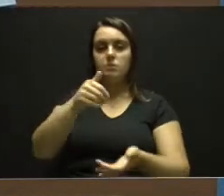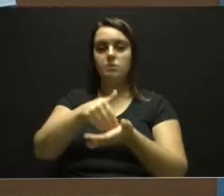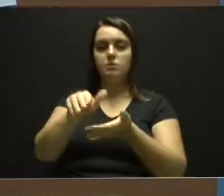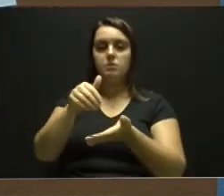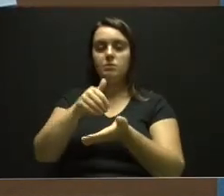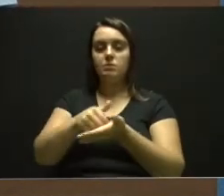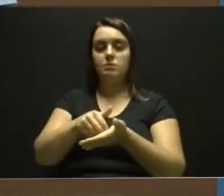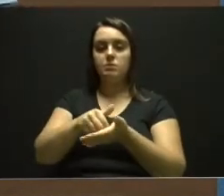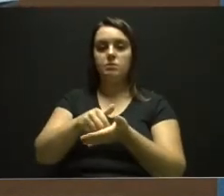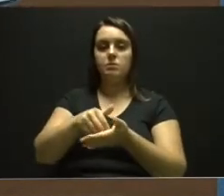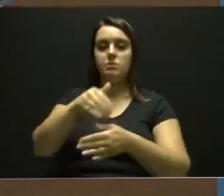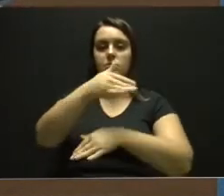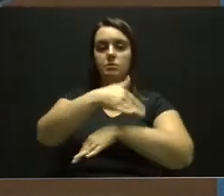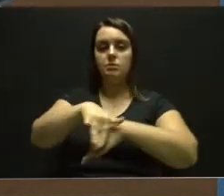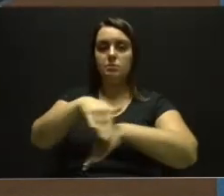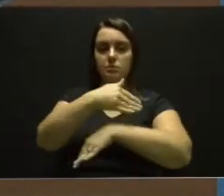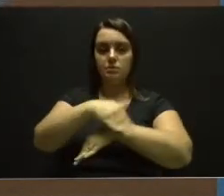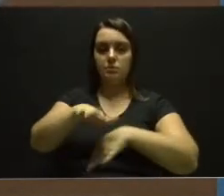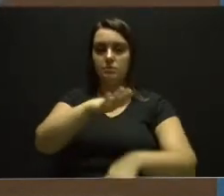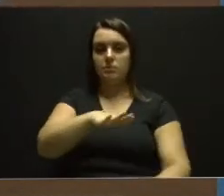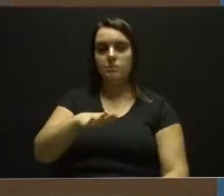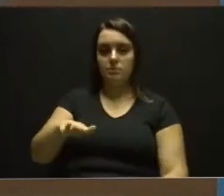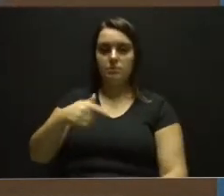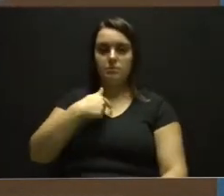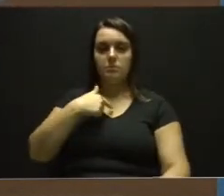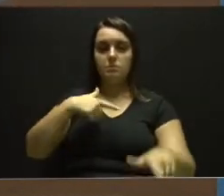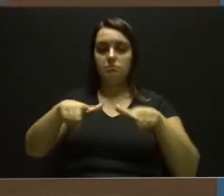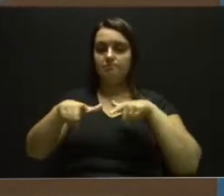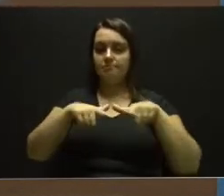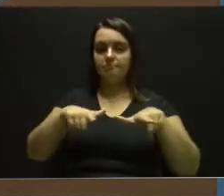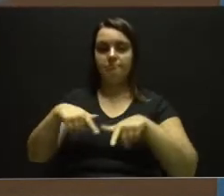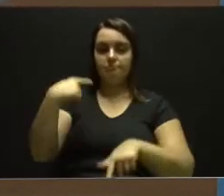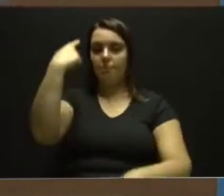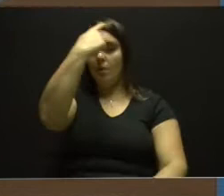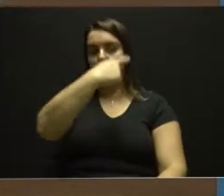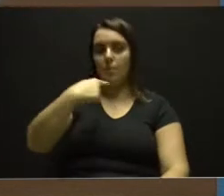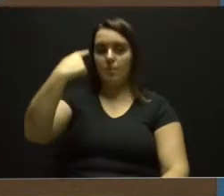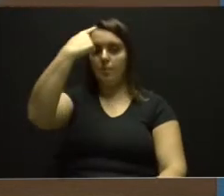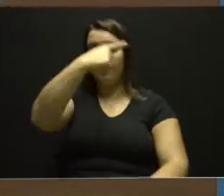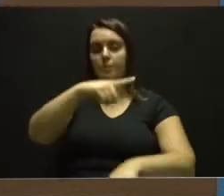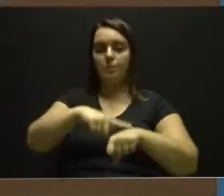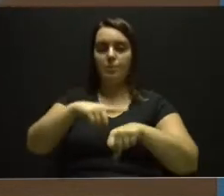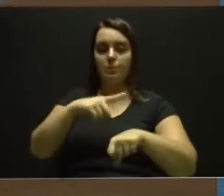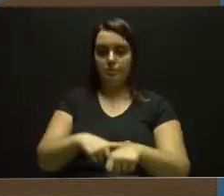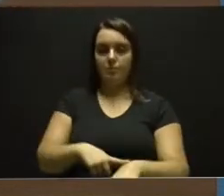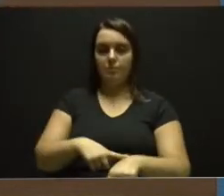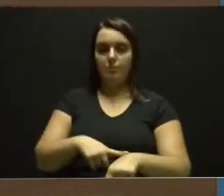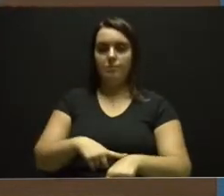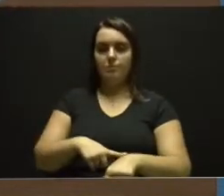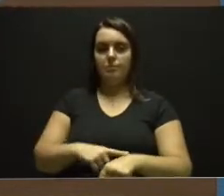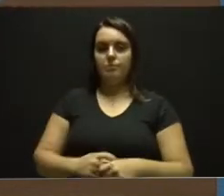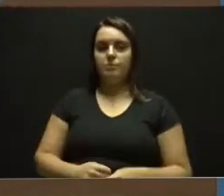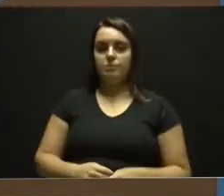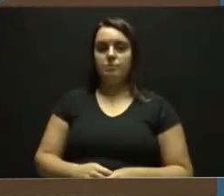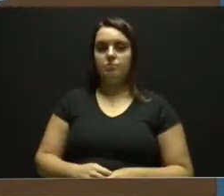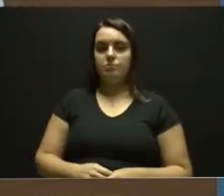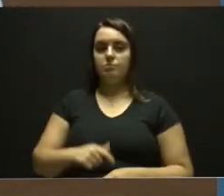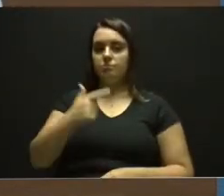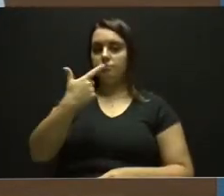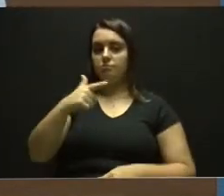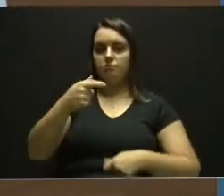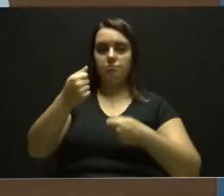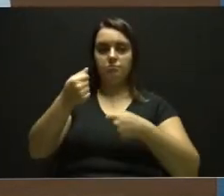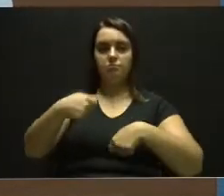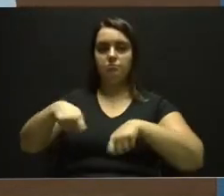da rua eu trabalho 24 horas em rememoração não queremos a remuneração de naga eu